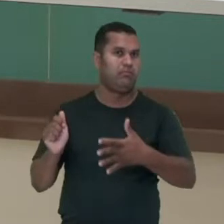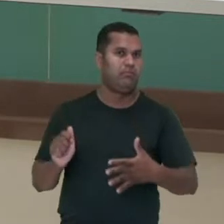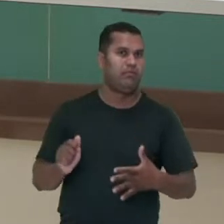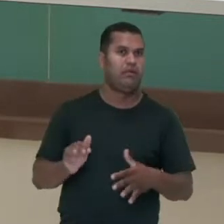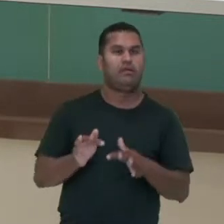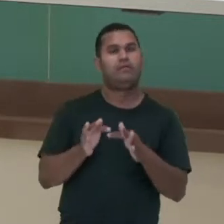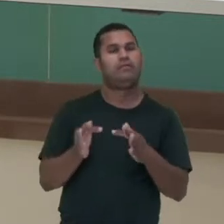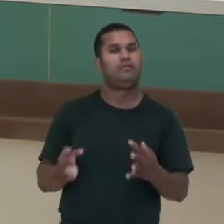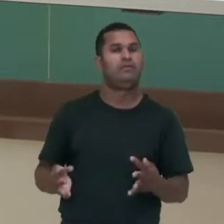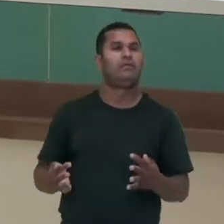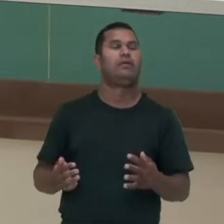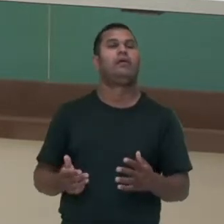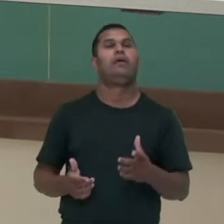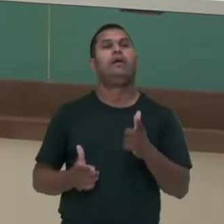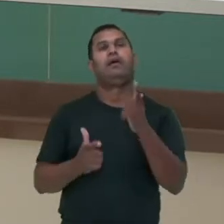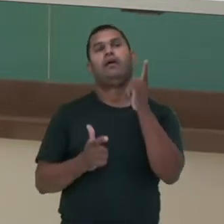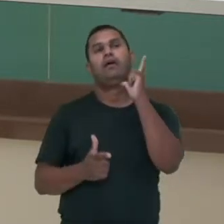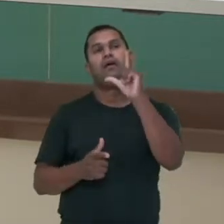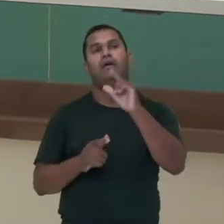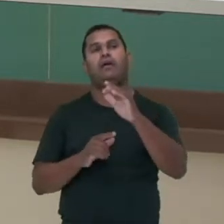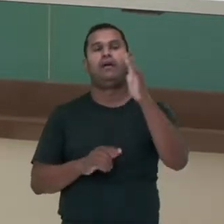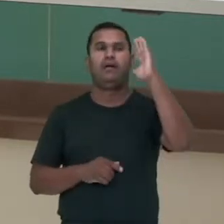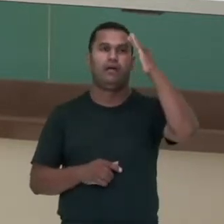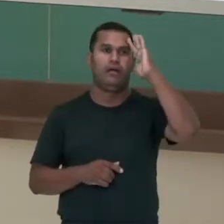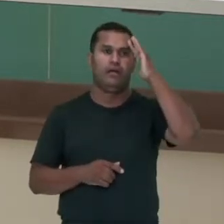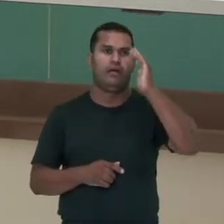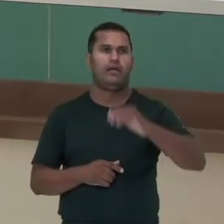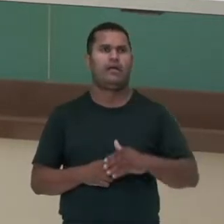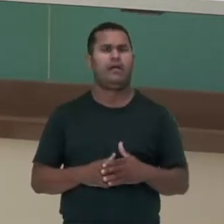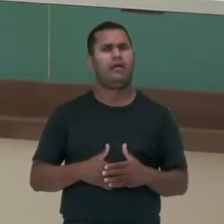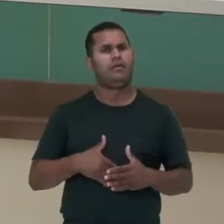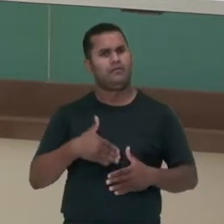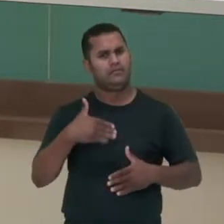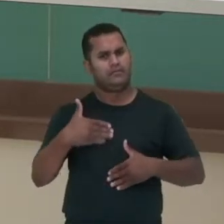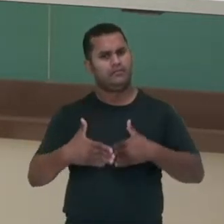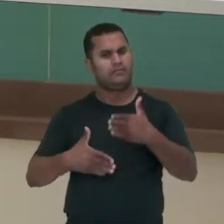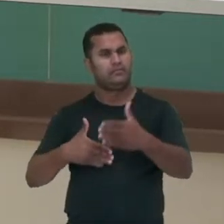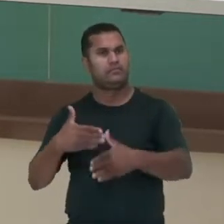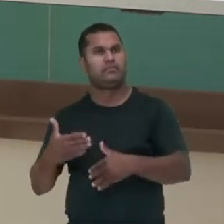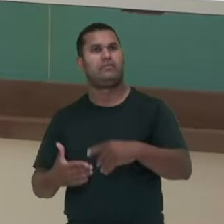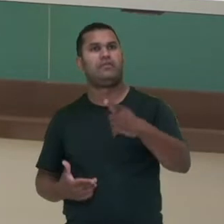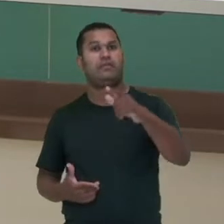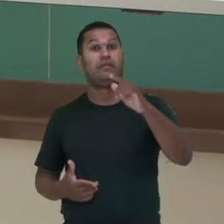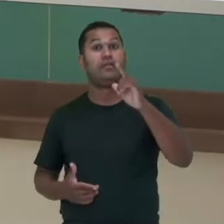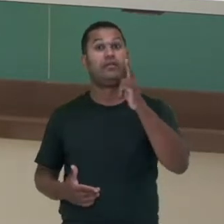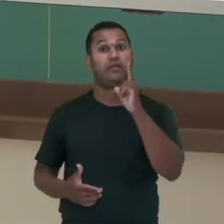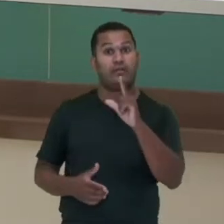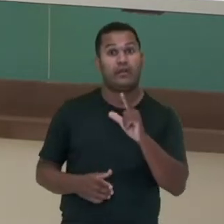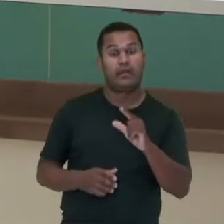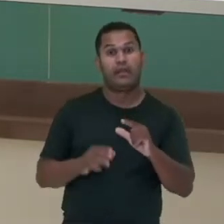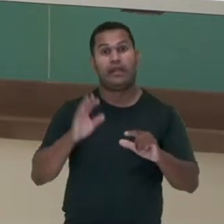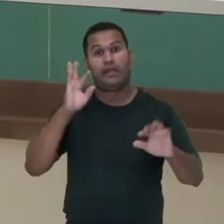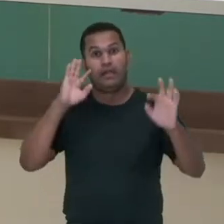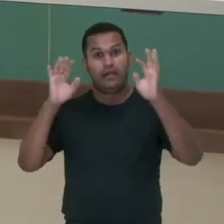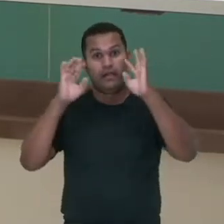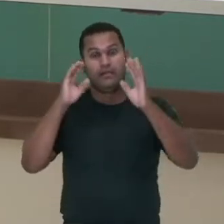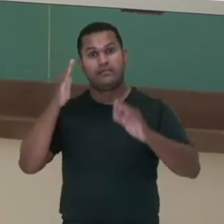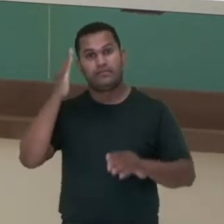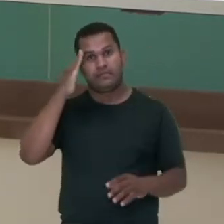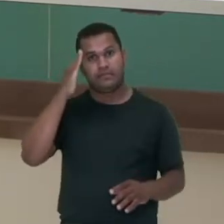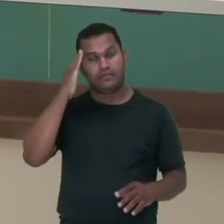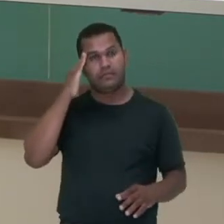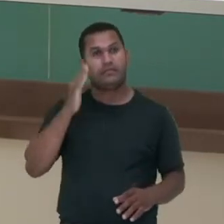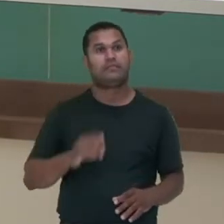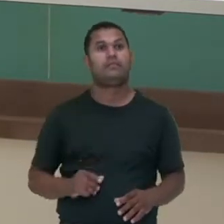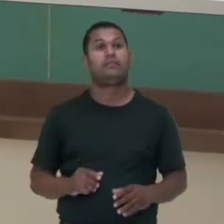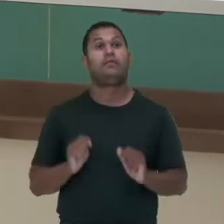o que é biogenética. Conforme a aula for ocorrendo, registre o conceito em seu caderno. Durante a aula que você está assistindo,